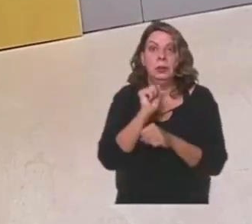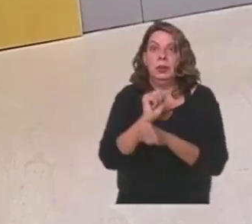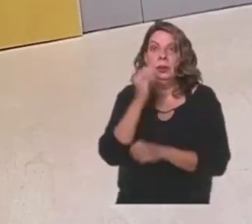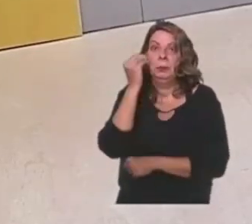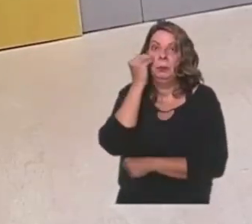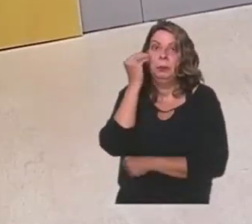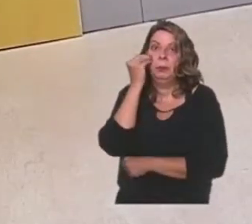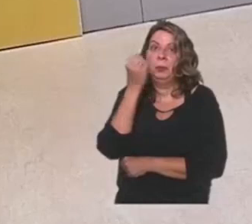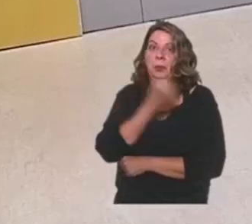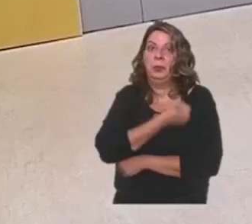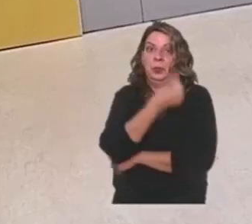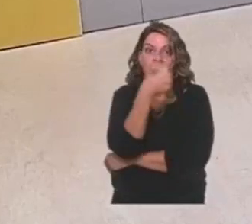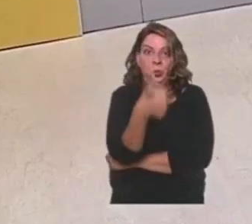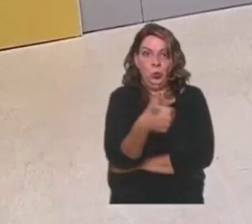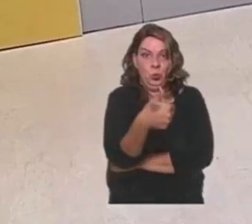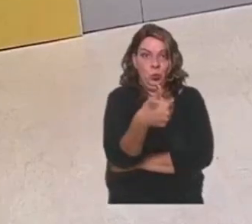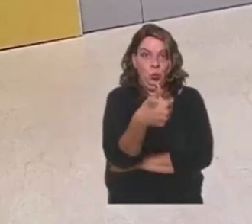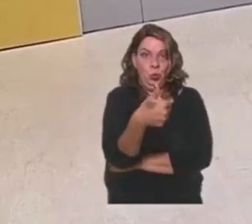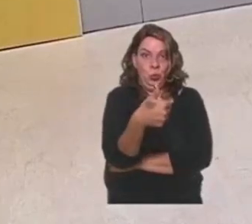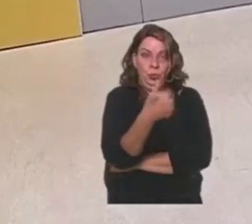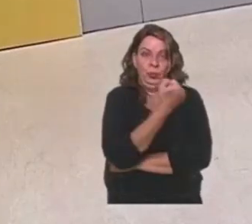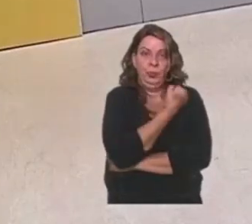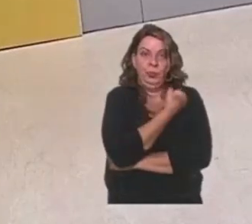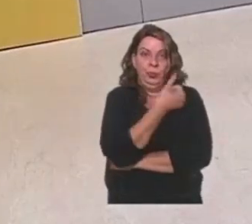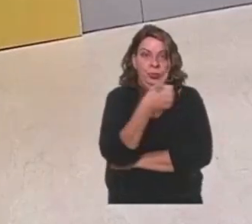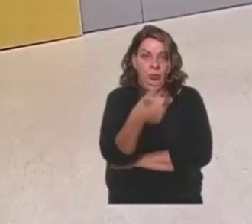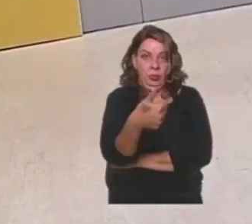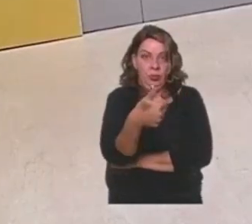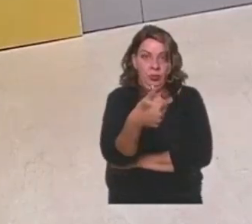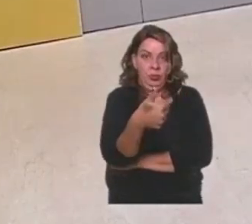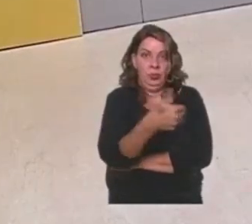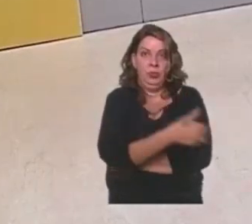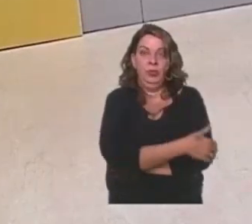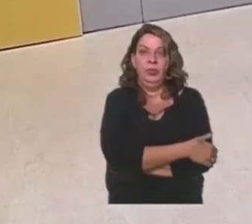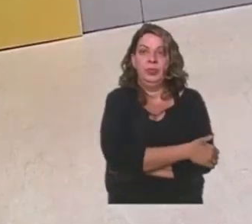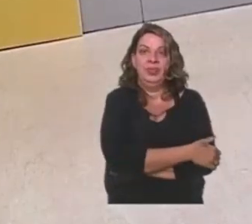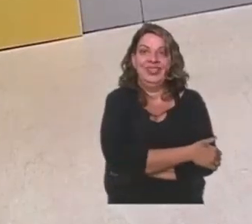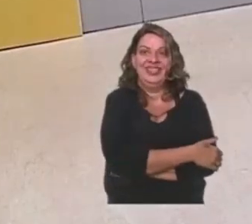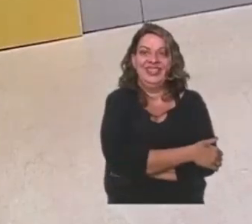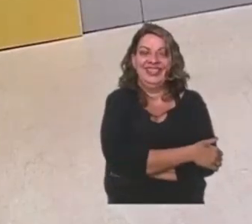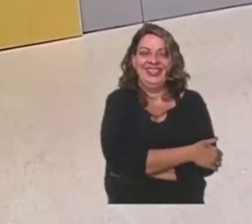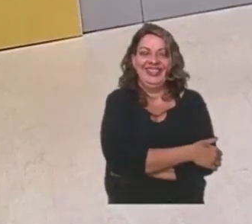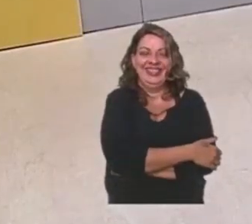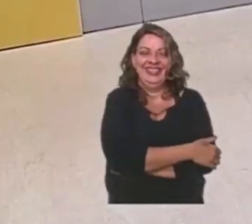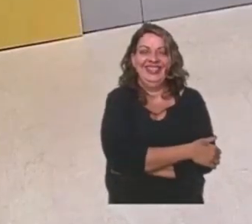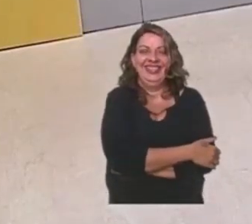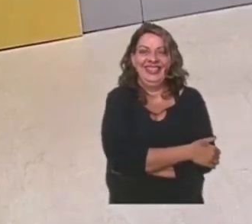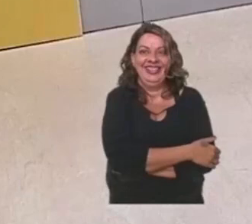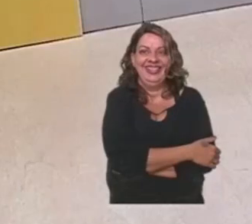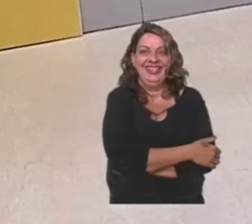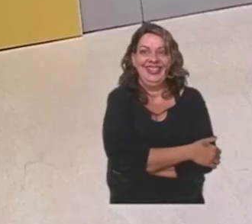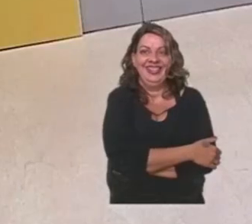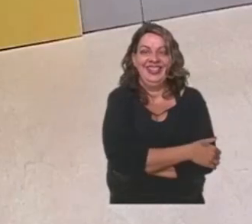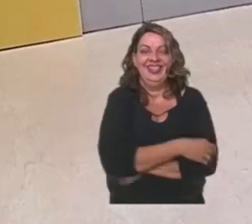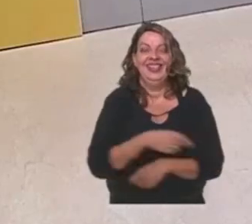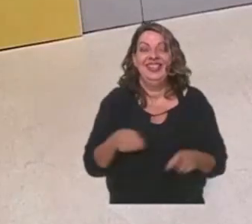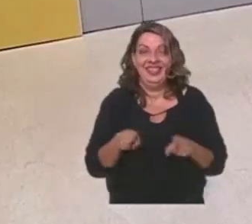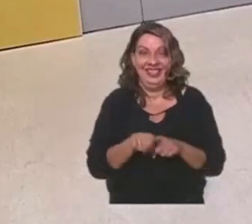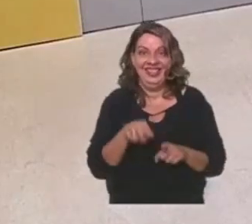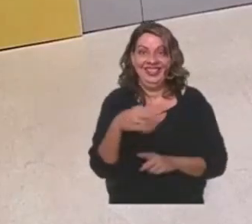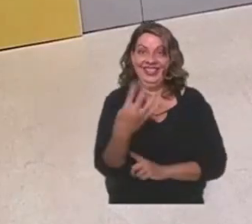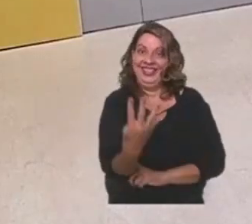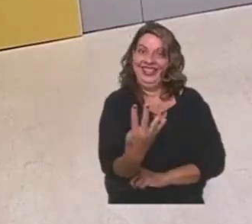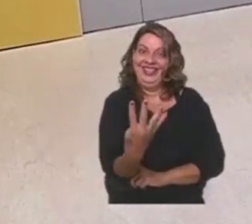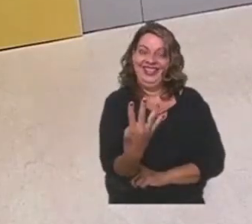expectativa. Número 1 agora, número 1. Número 1, primeiro número lá do painel, já está chegando lá no painel. E o